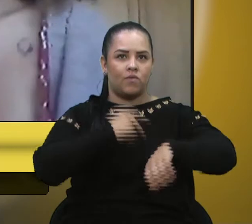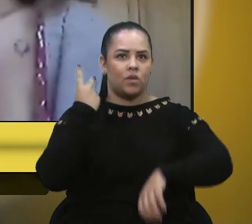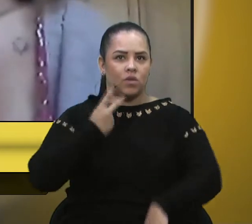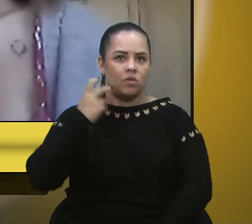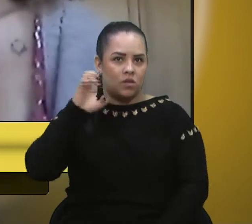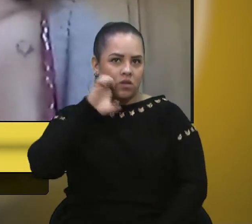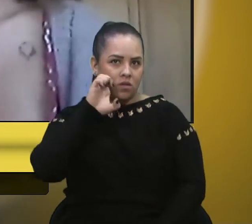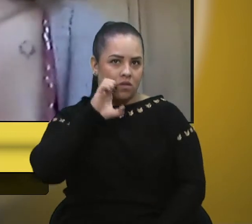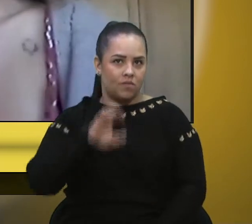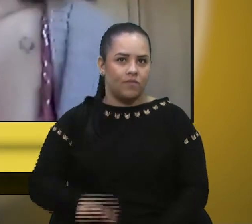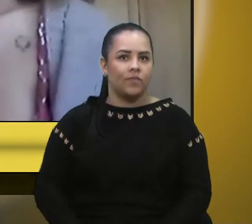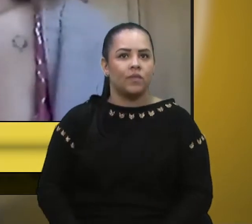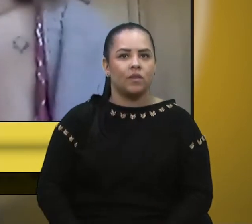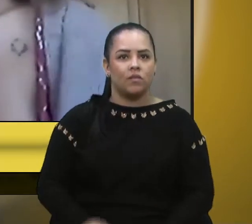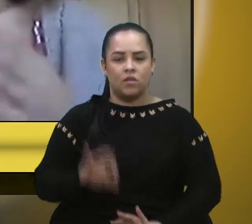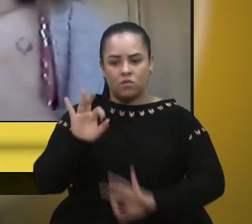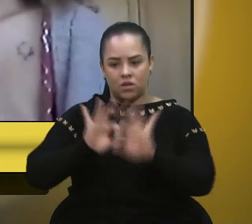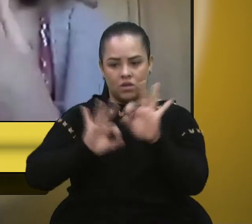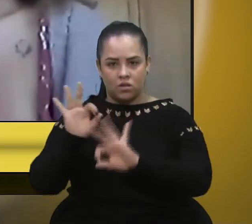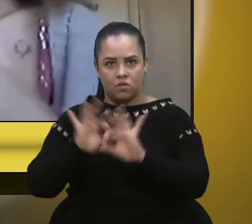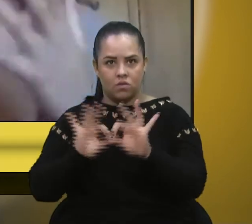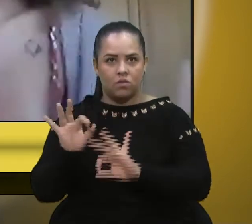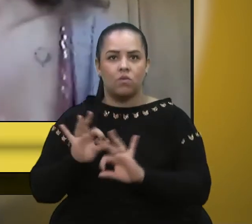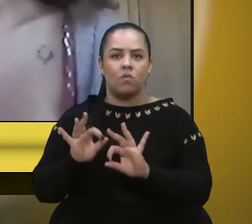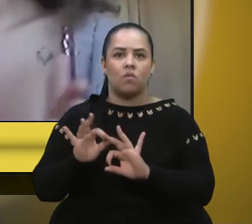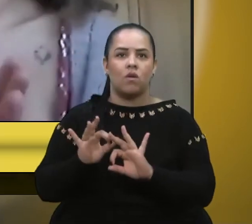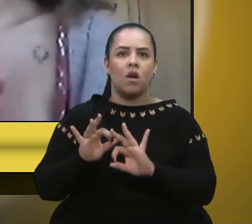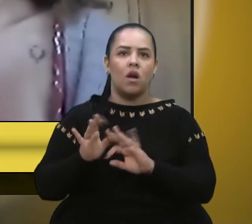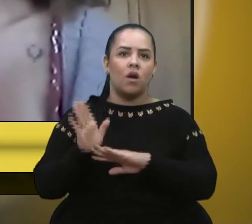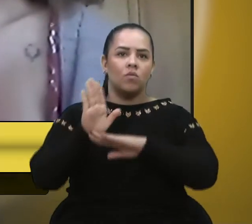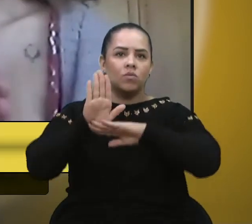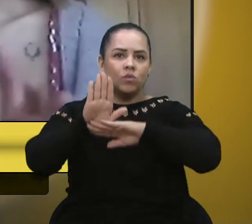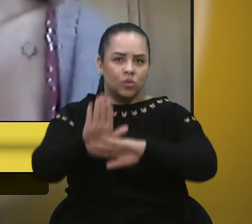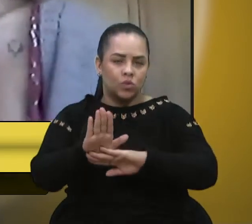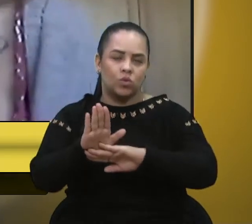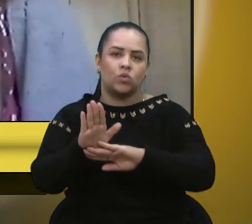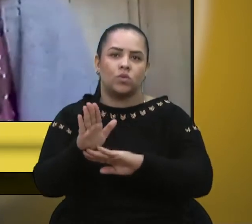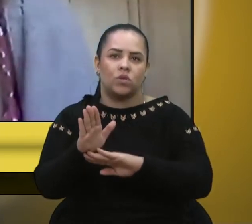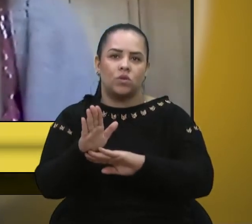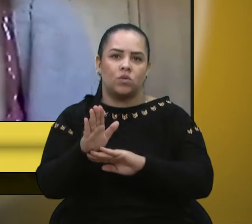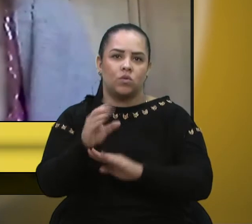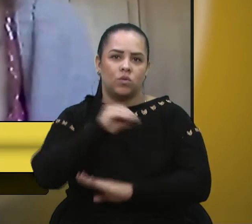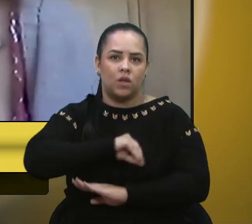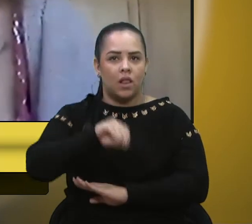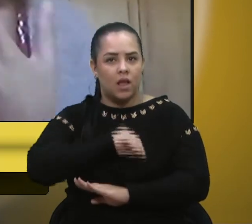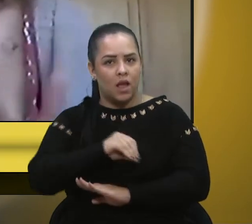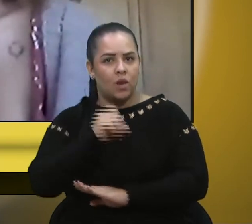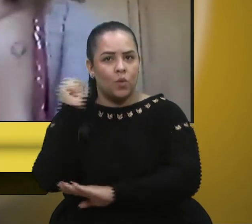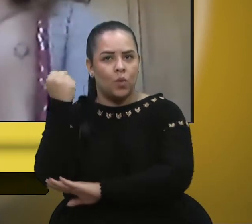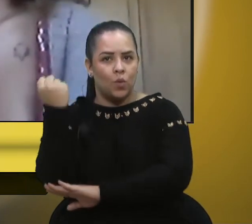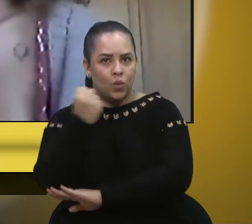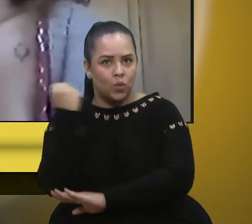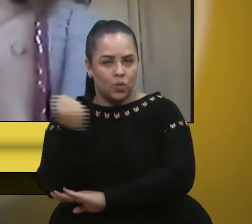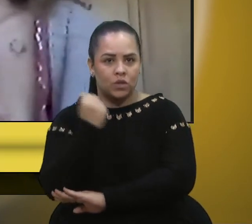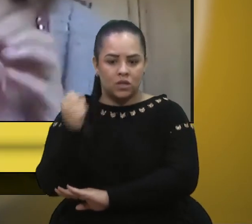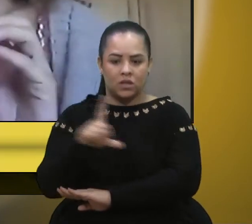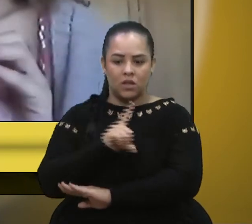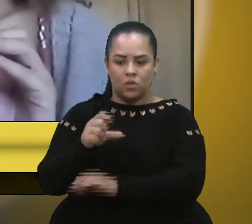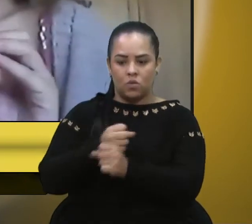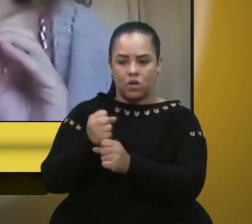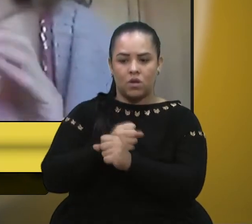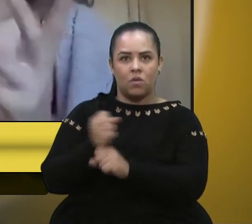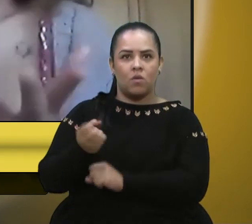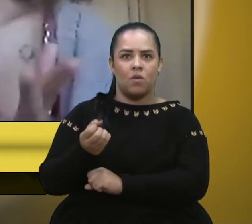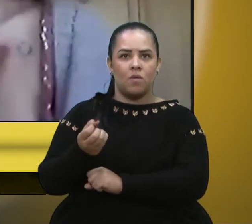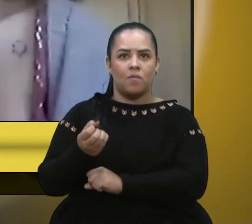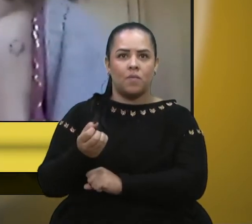auxílio emergencial, nós teremos uma diminuição de famílias que receberam o auxílio no ano passado e que não vão receber. E o